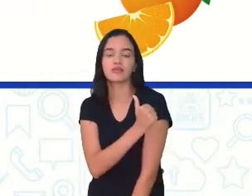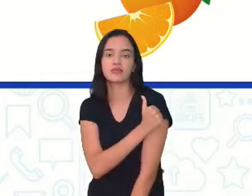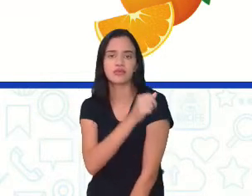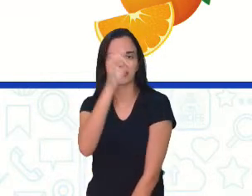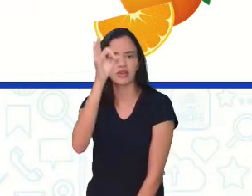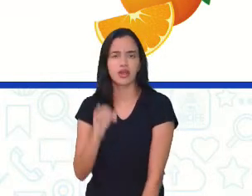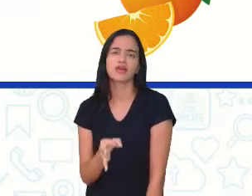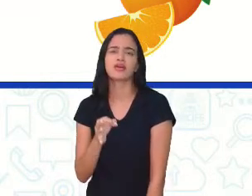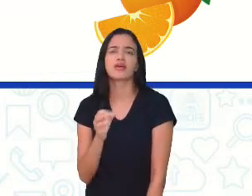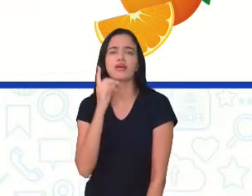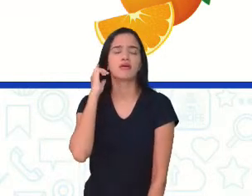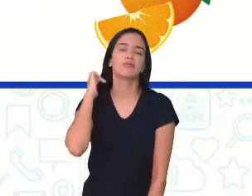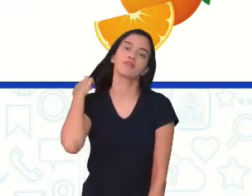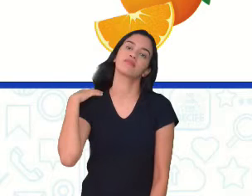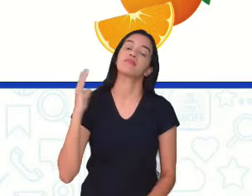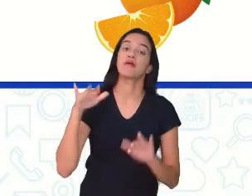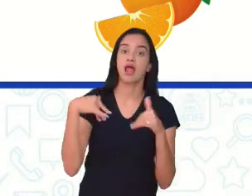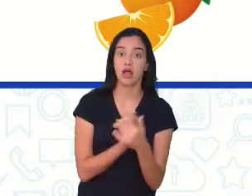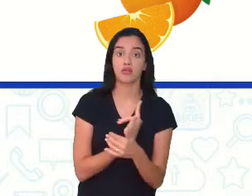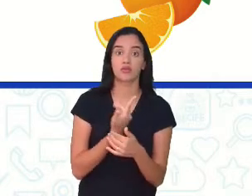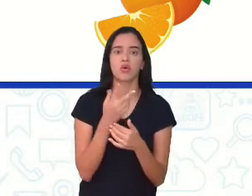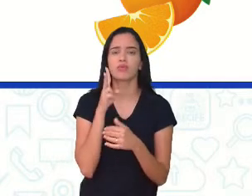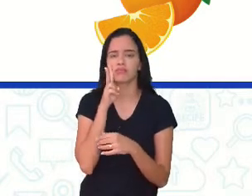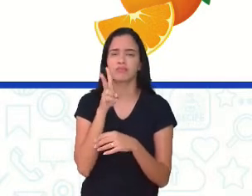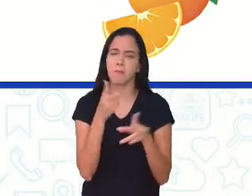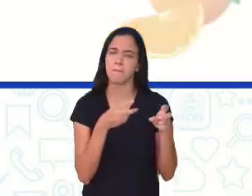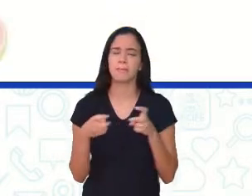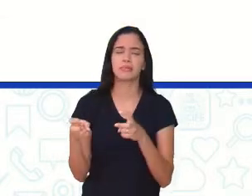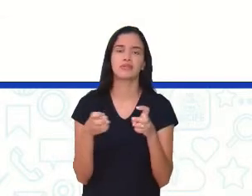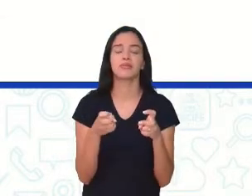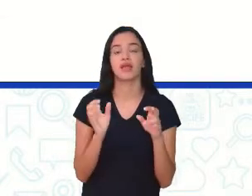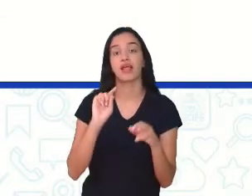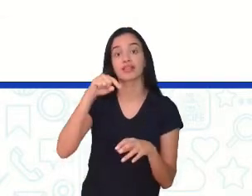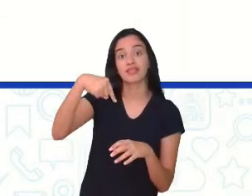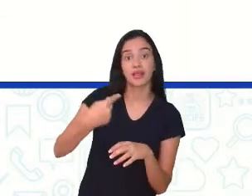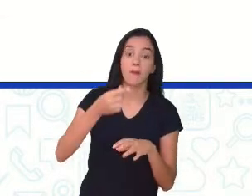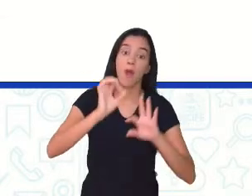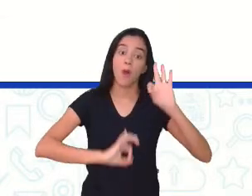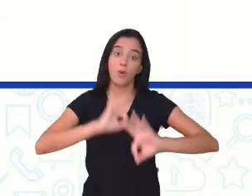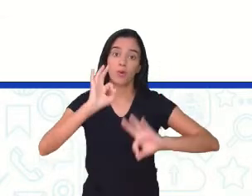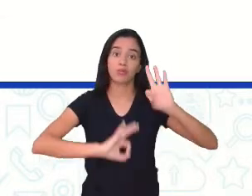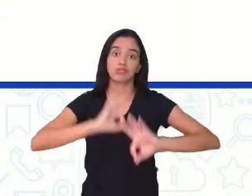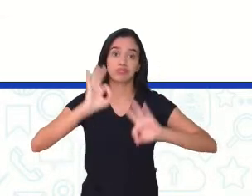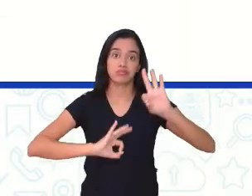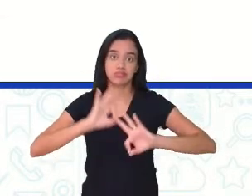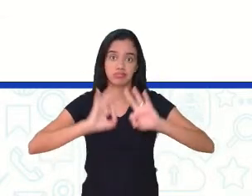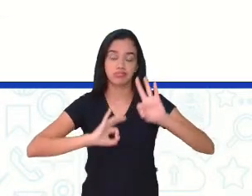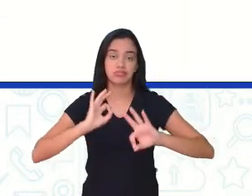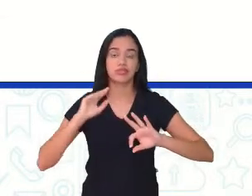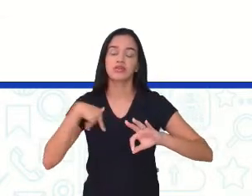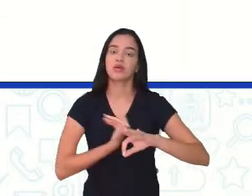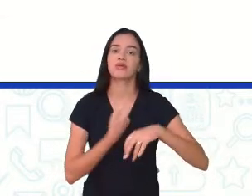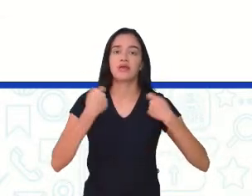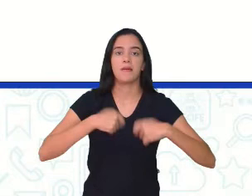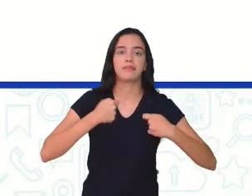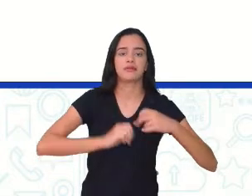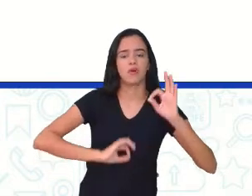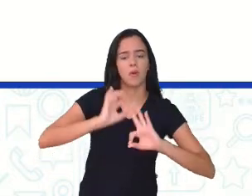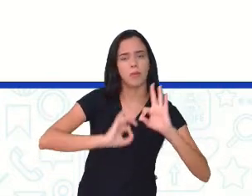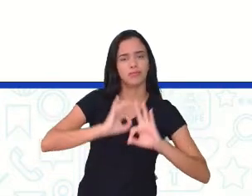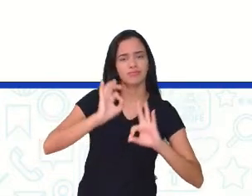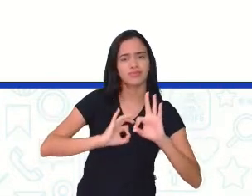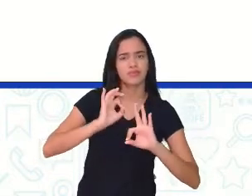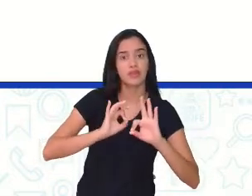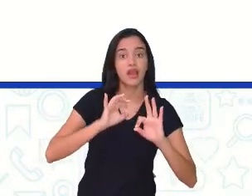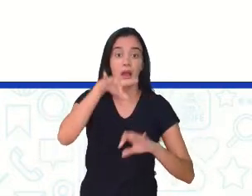certo? Então já dá para a gente ter uma visão geral. Logo após da gente organizar esses dados, a gente precisa montar